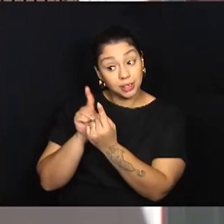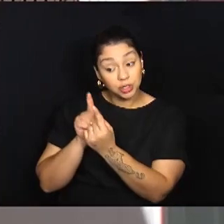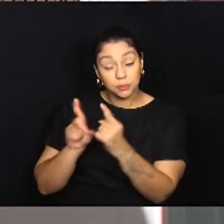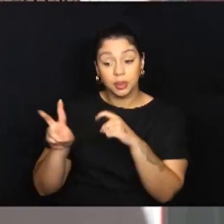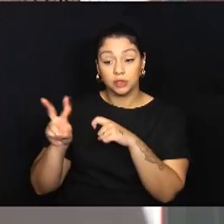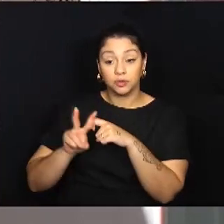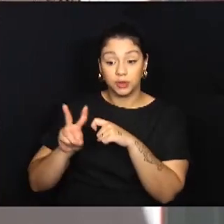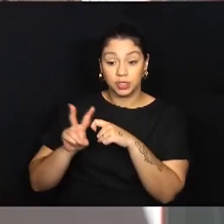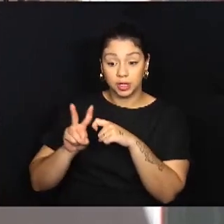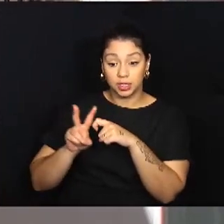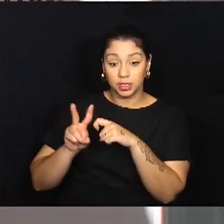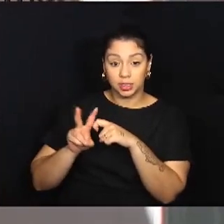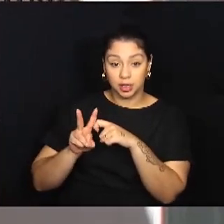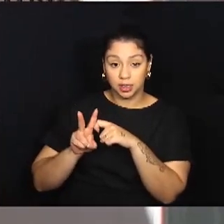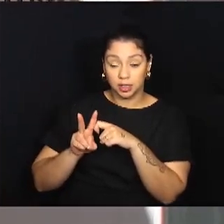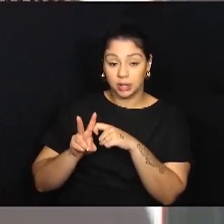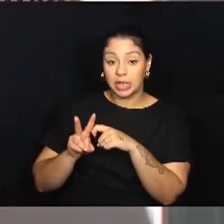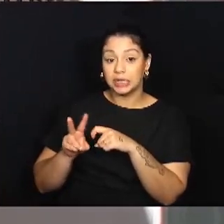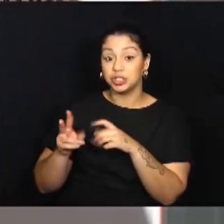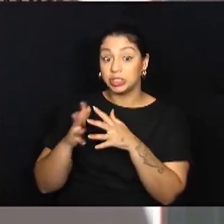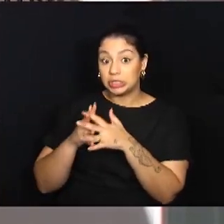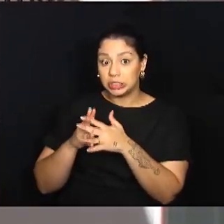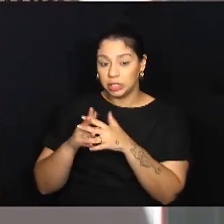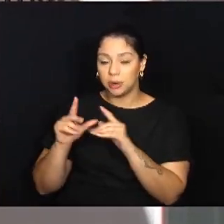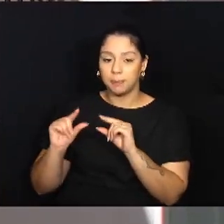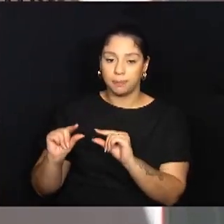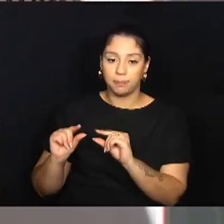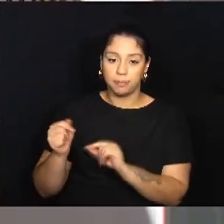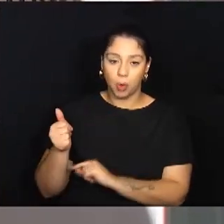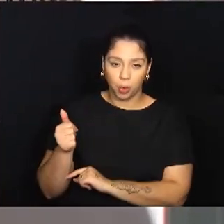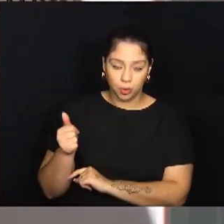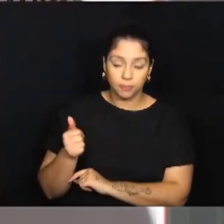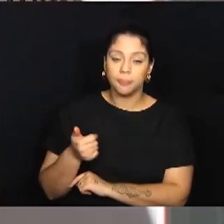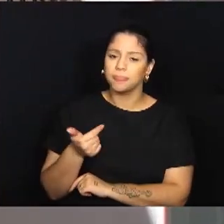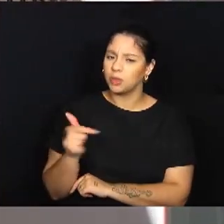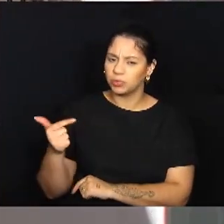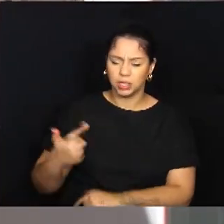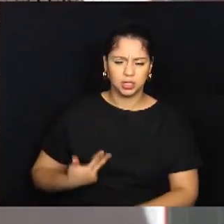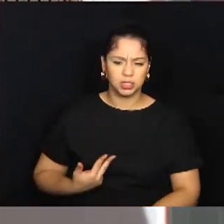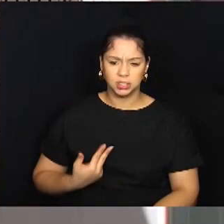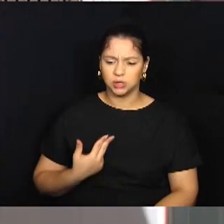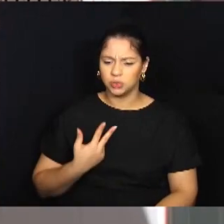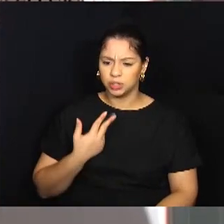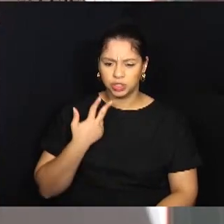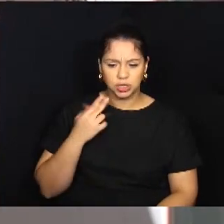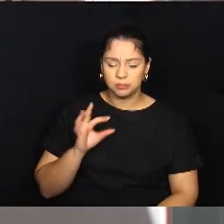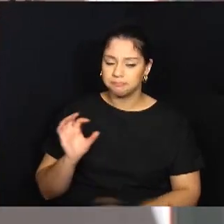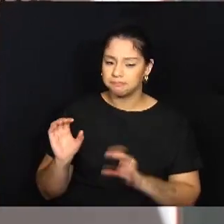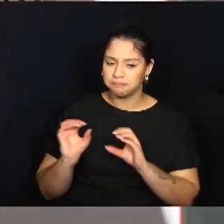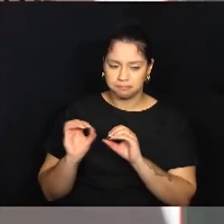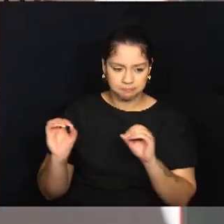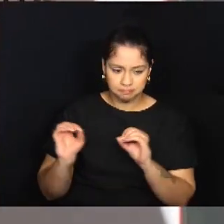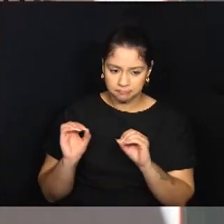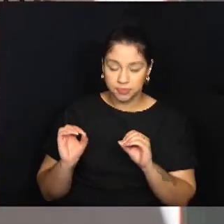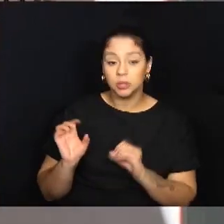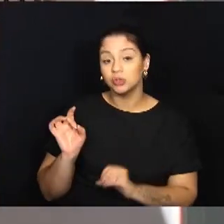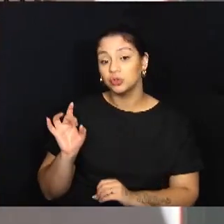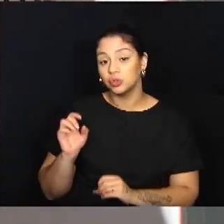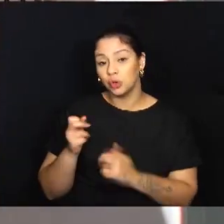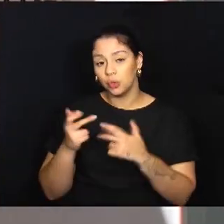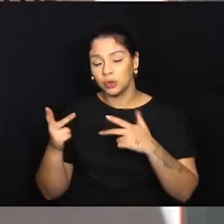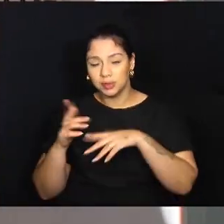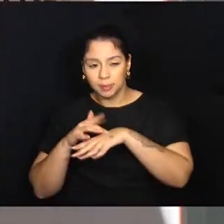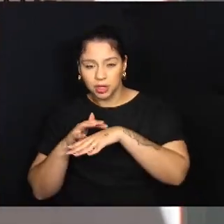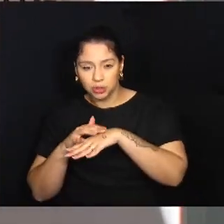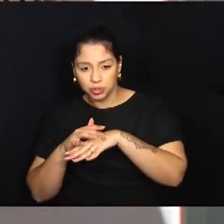atendimento clínico de baixa complexidade. Então, aqui não faz cirurgia, não faz castração. são pequenos machucados,